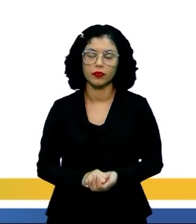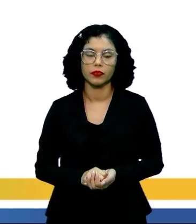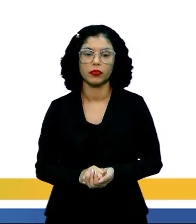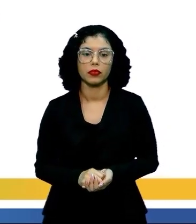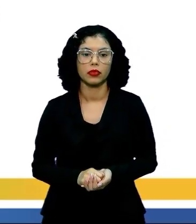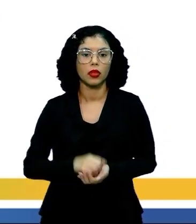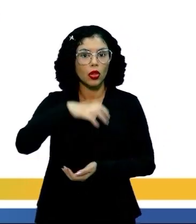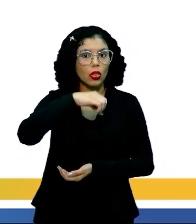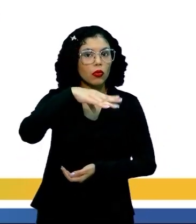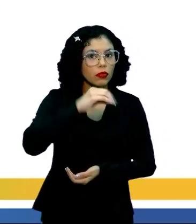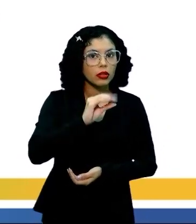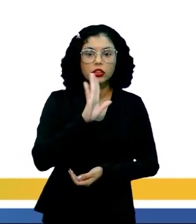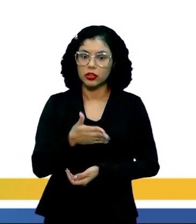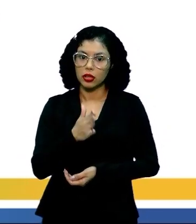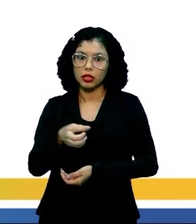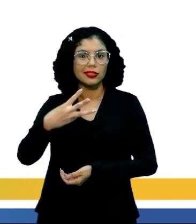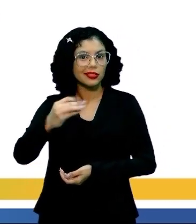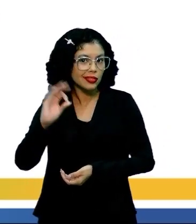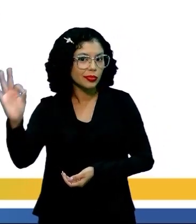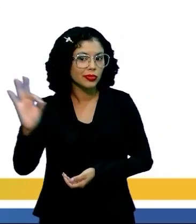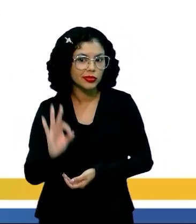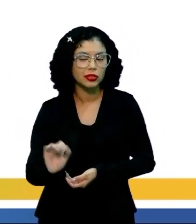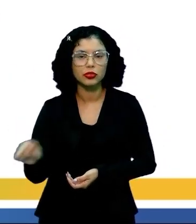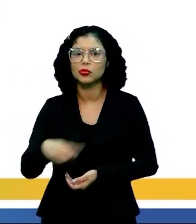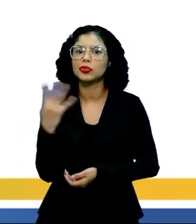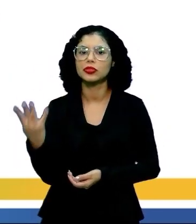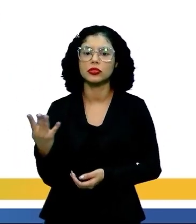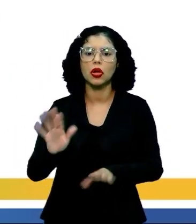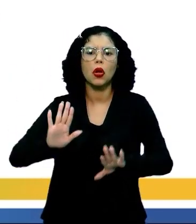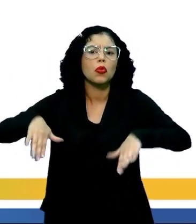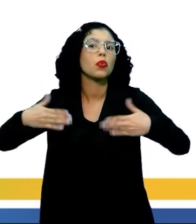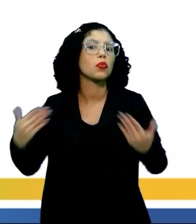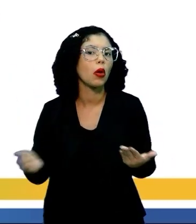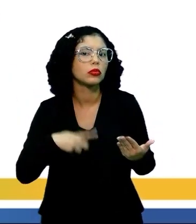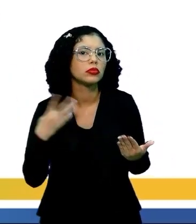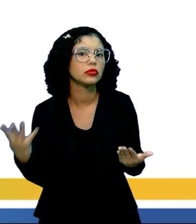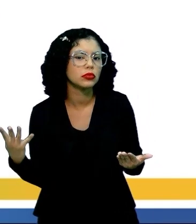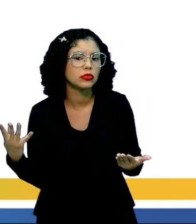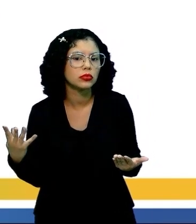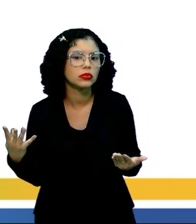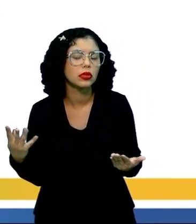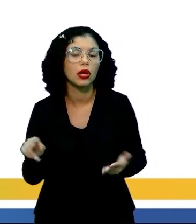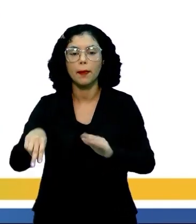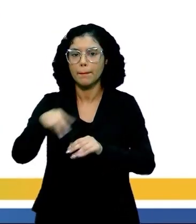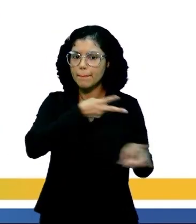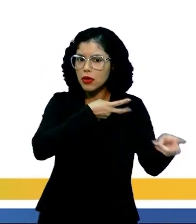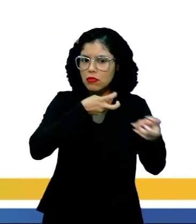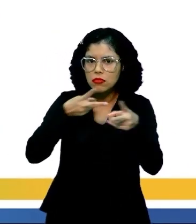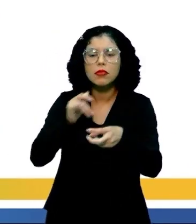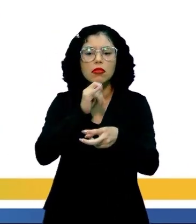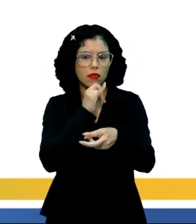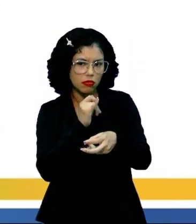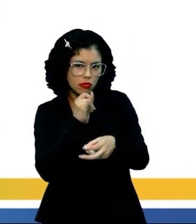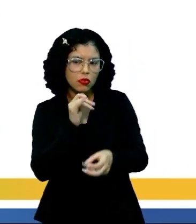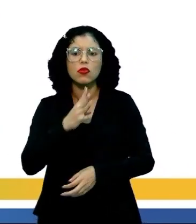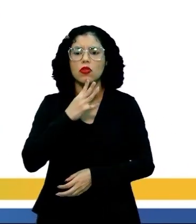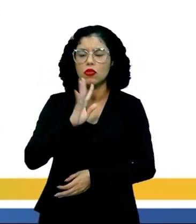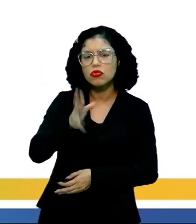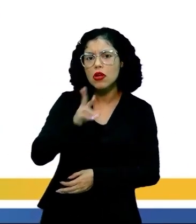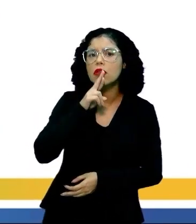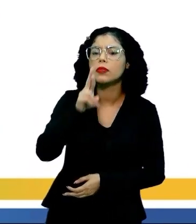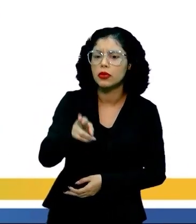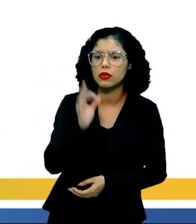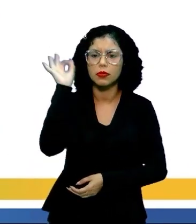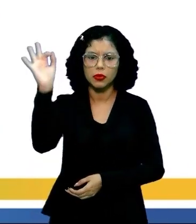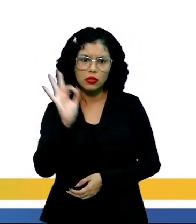tá? 90 já é 30% de uma quantia. Que quantia é essa? Note que nesse exemplo já conhecemos o